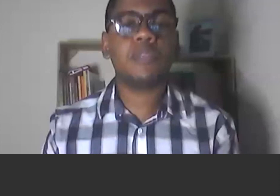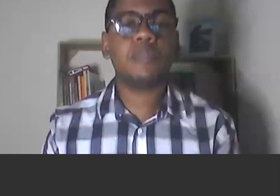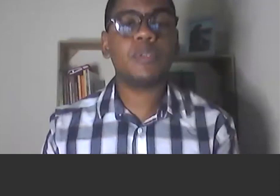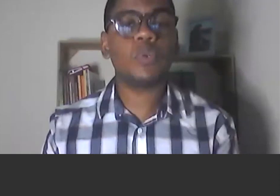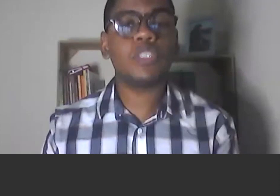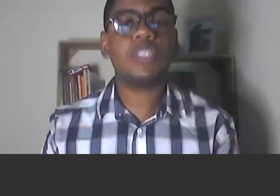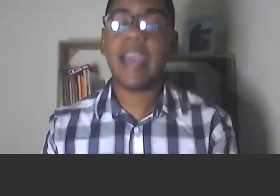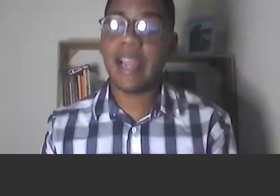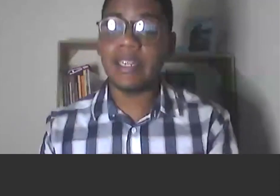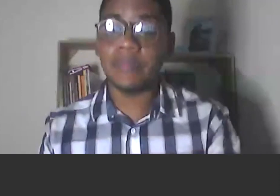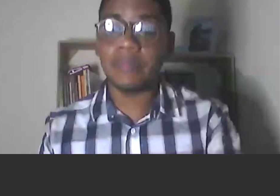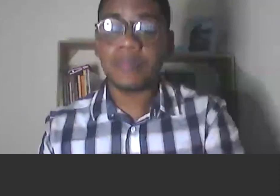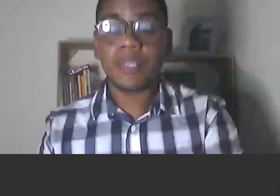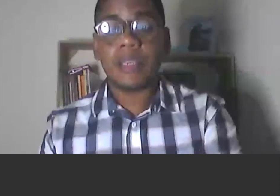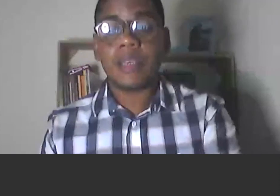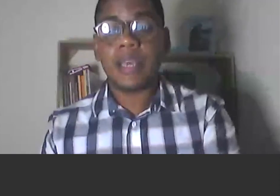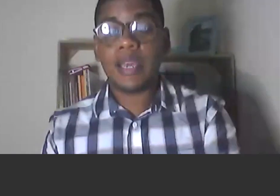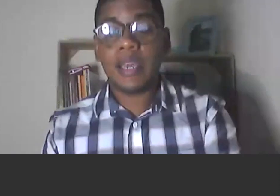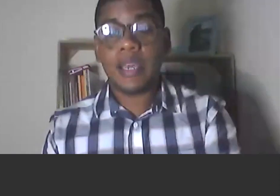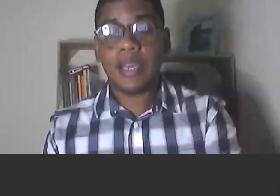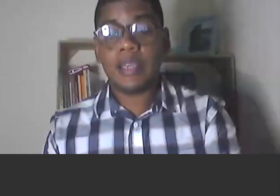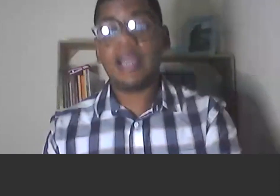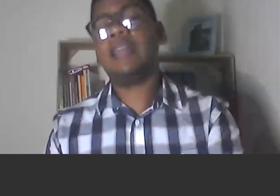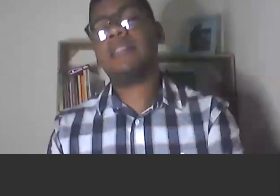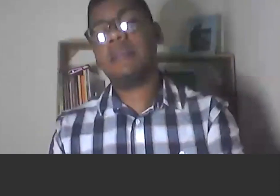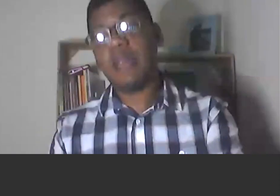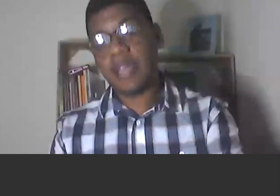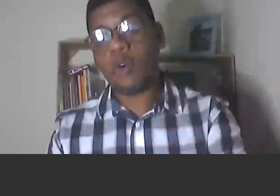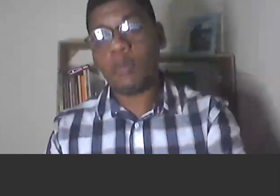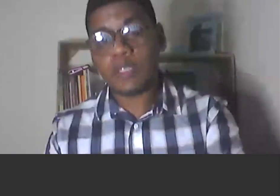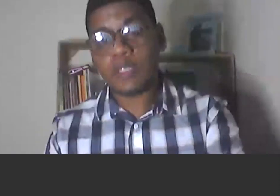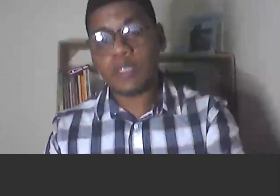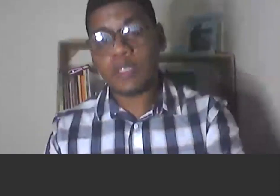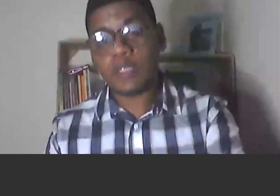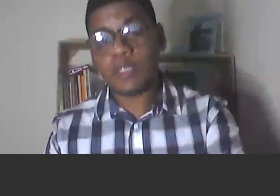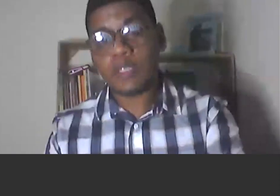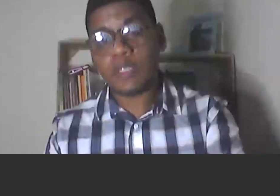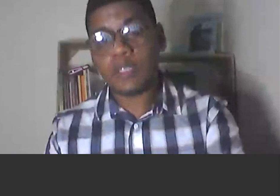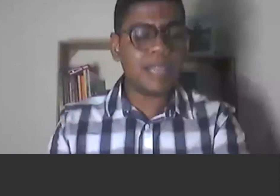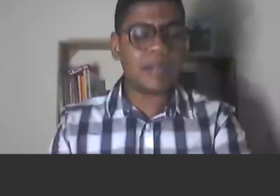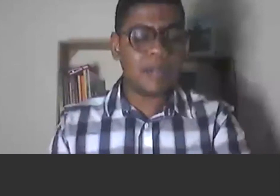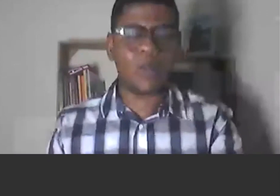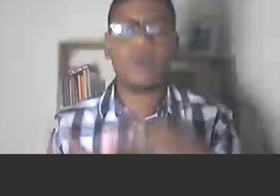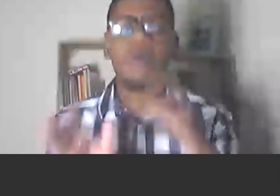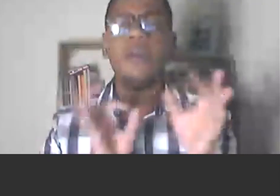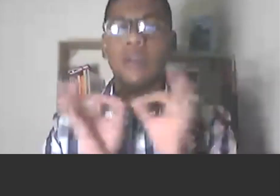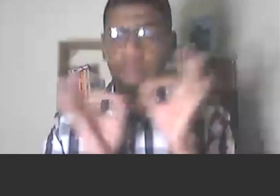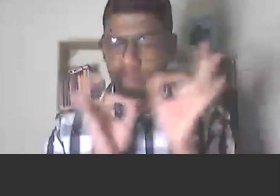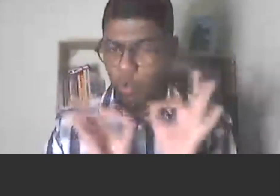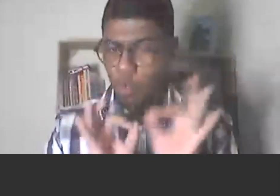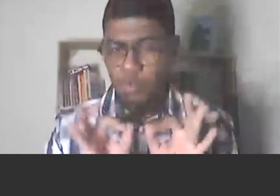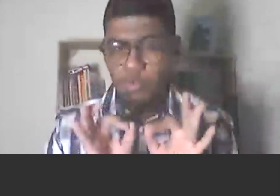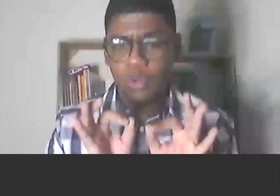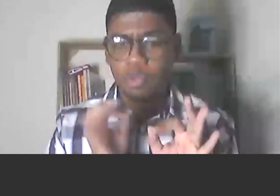deixa eu ver outra pessoa. Gisele ia receber algumas pessoas na casa dela e